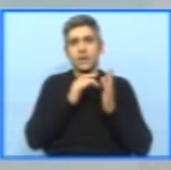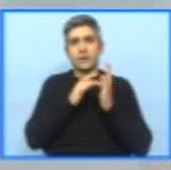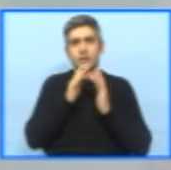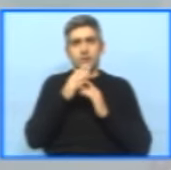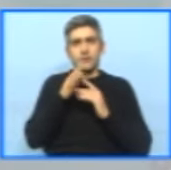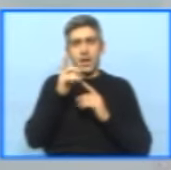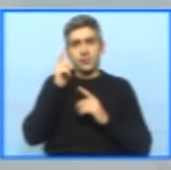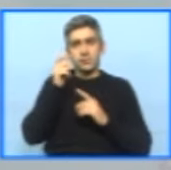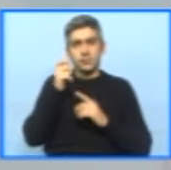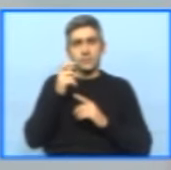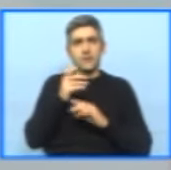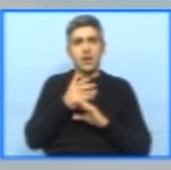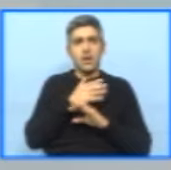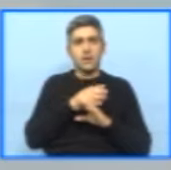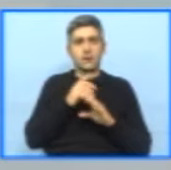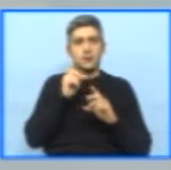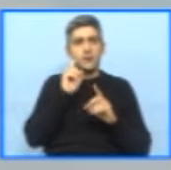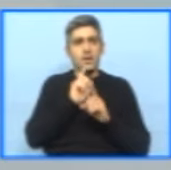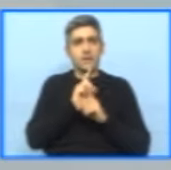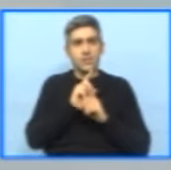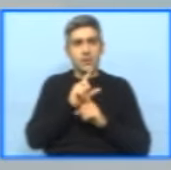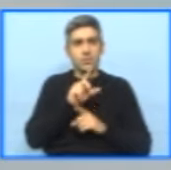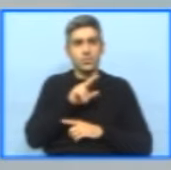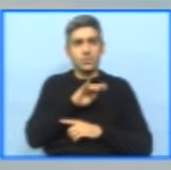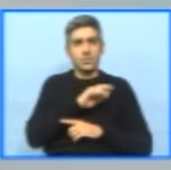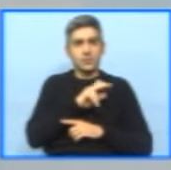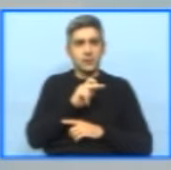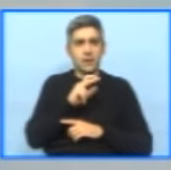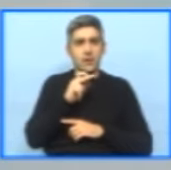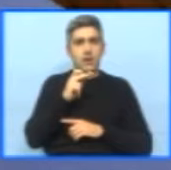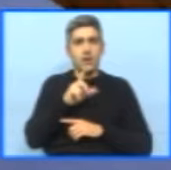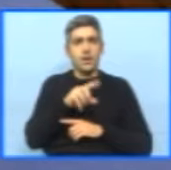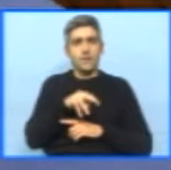de pedirmos à irmã Luísa Almendra uma análise ao texto do Evangelho,